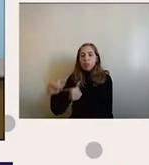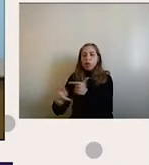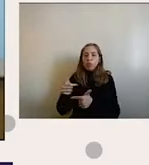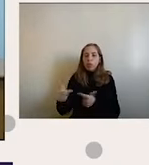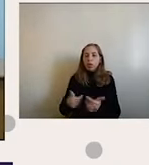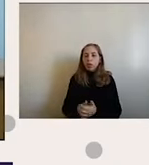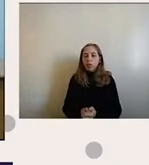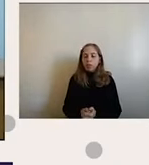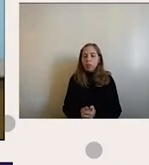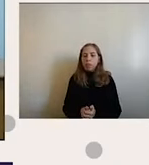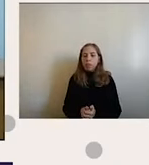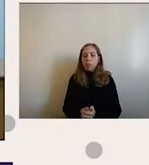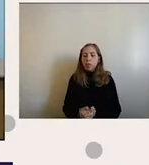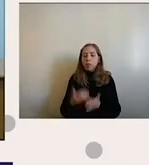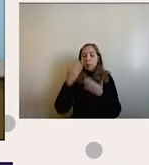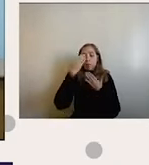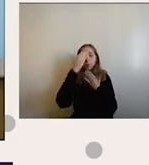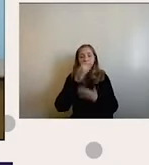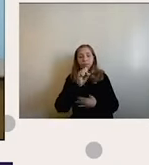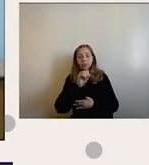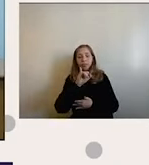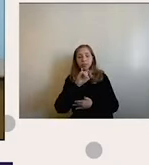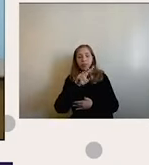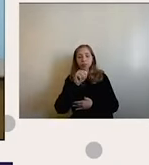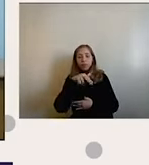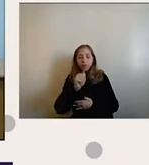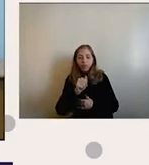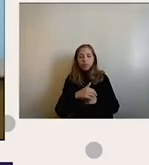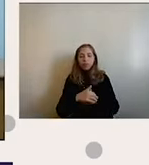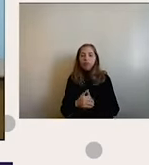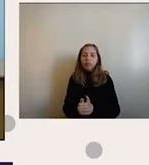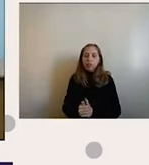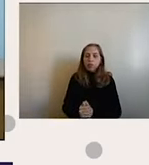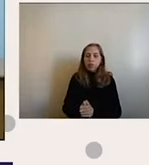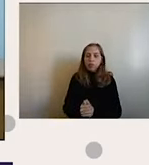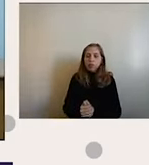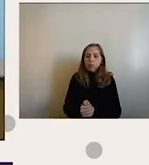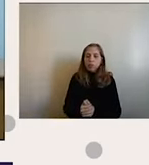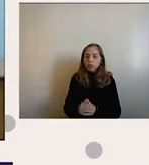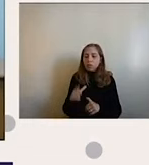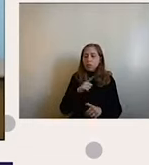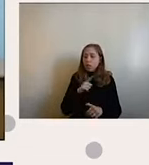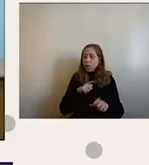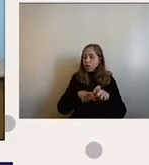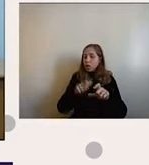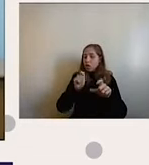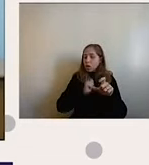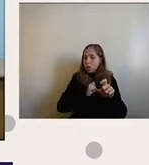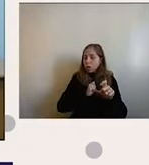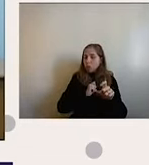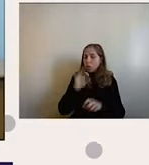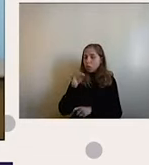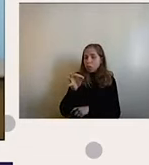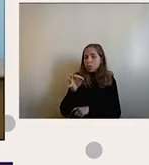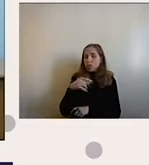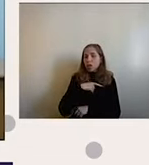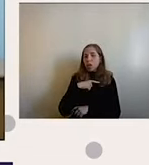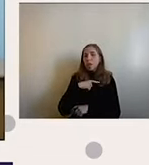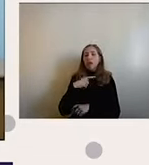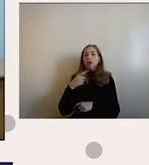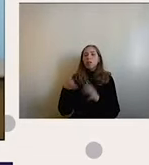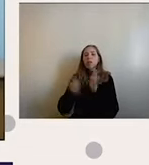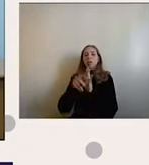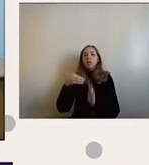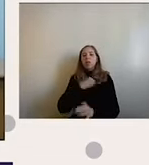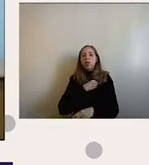Obrigado, Silvana. O perito ele tem autonomia, né? O auto médico ele leva o tempo que ele quiser para poder